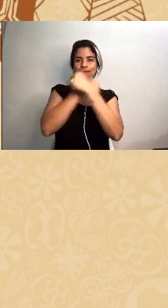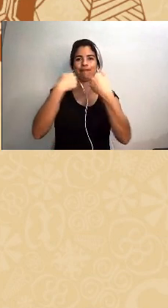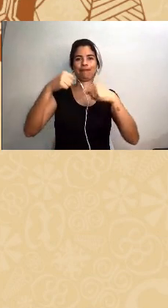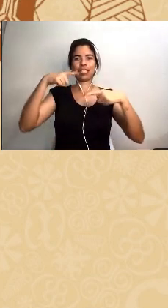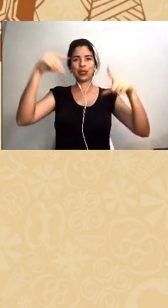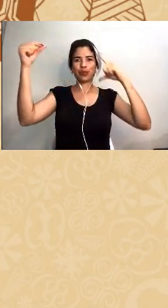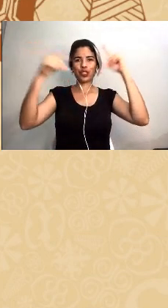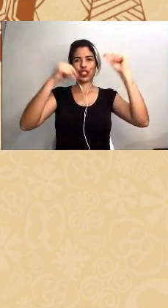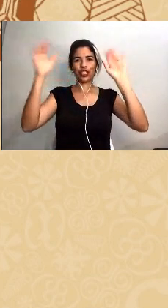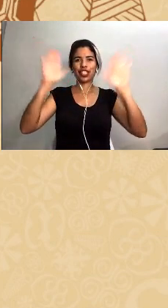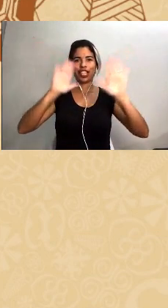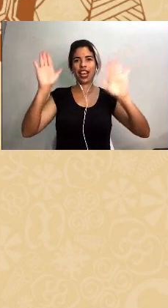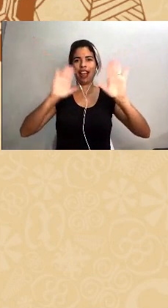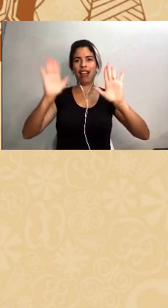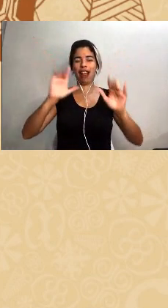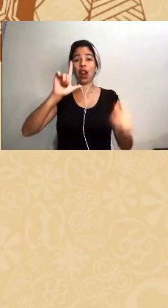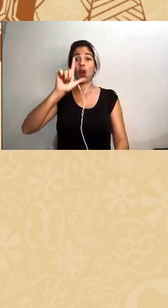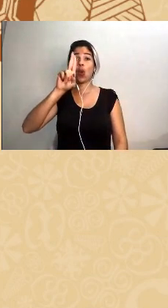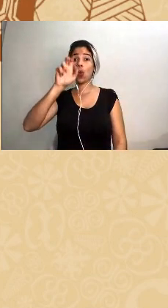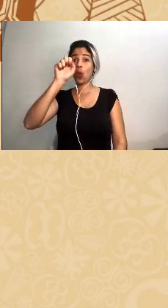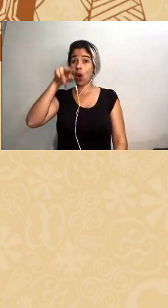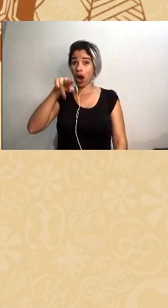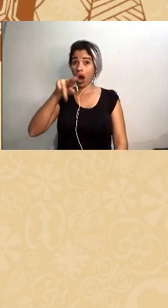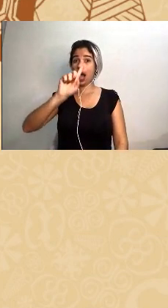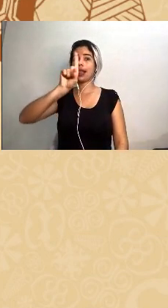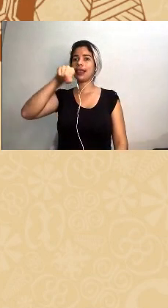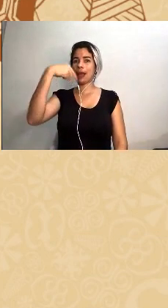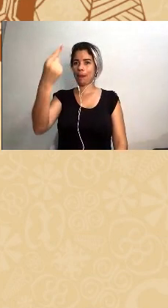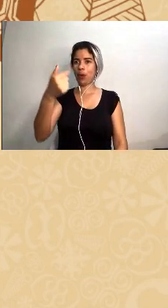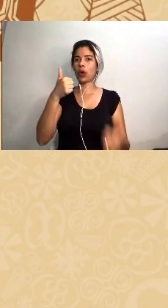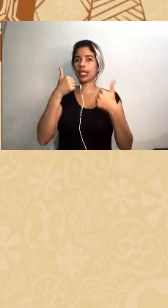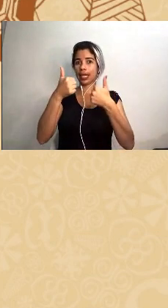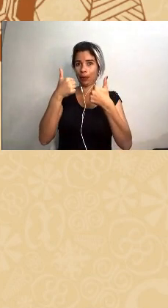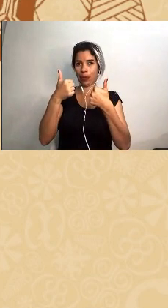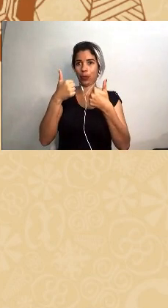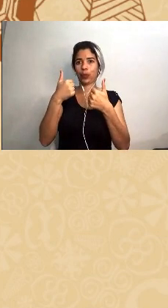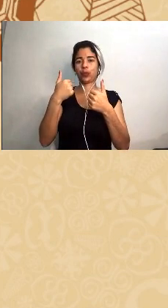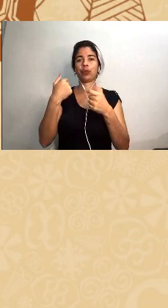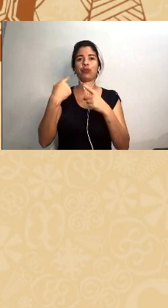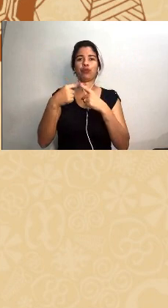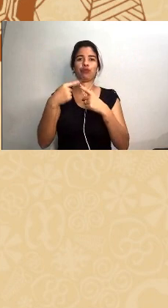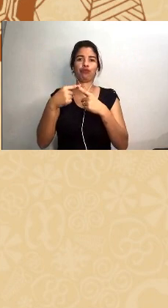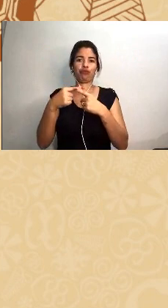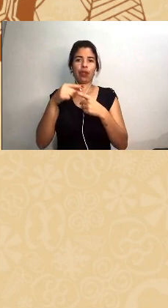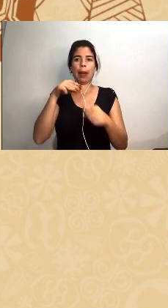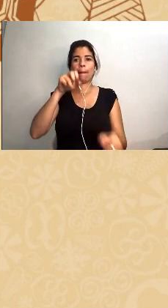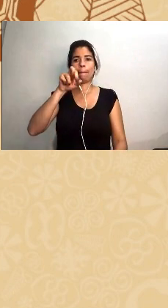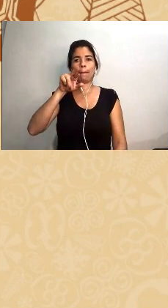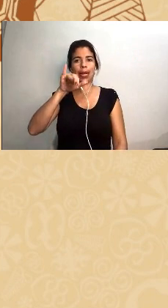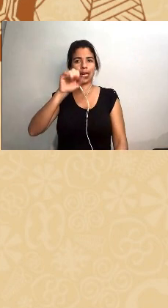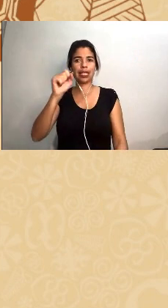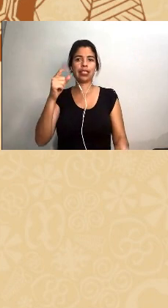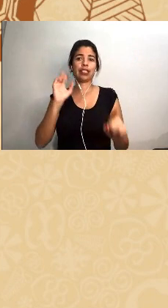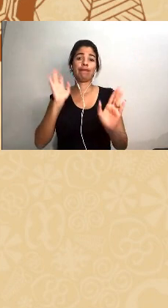Tchau. Luan, vou pedir para você falar depois, tá? Porque Marília e o GECOM